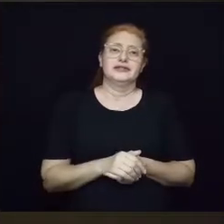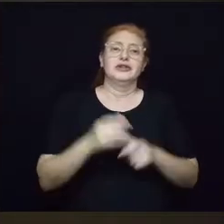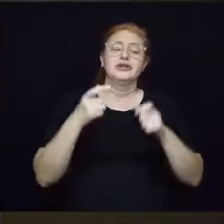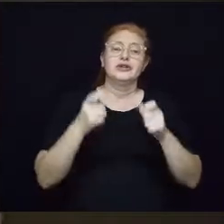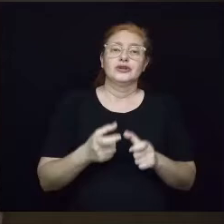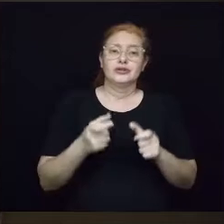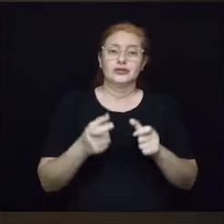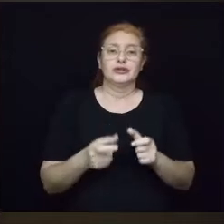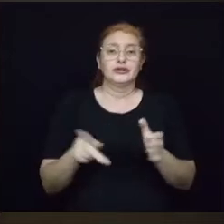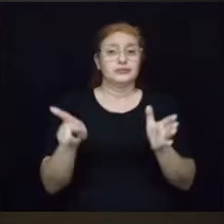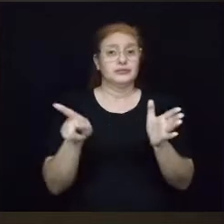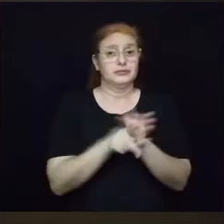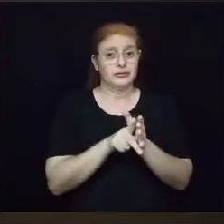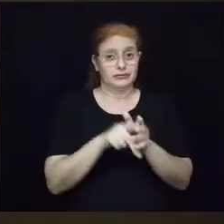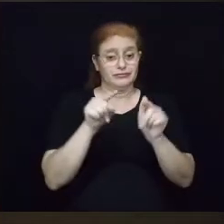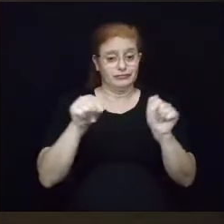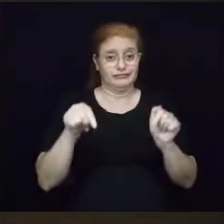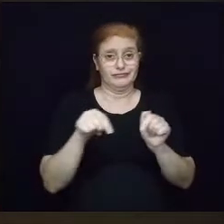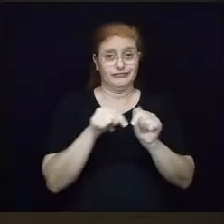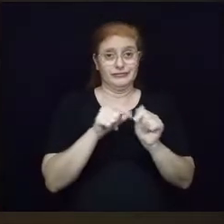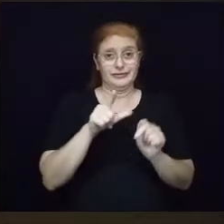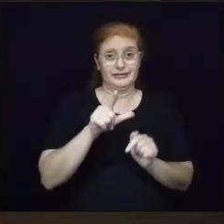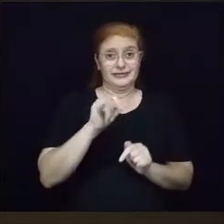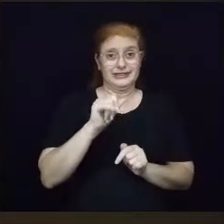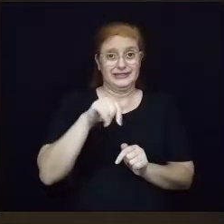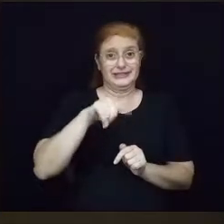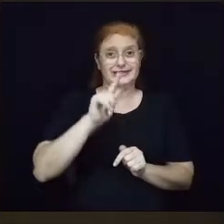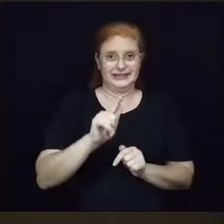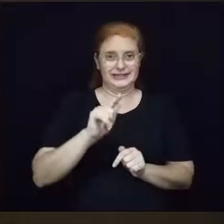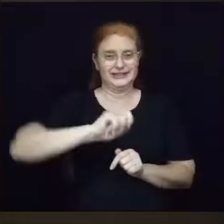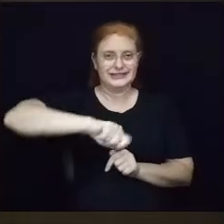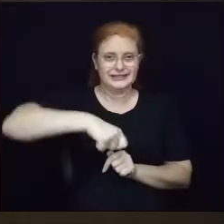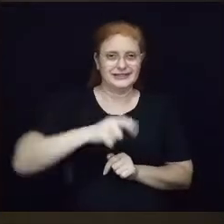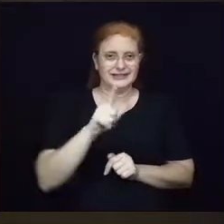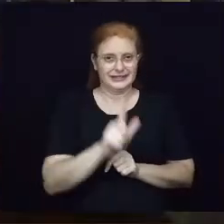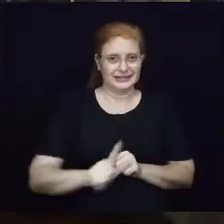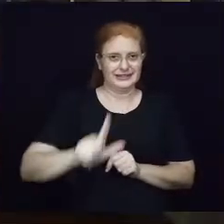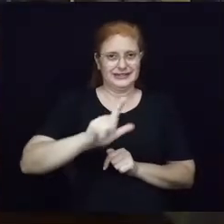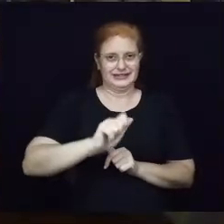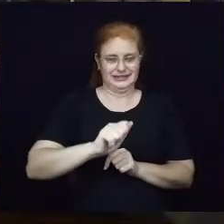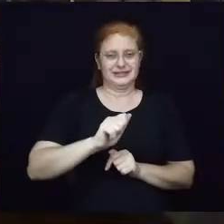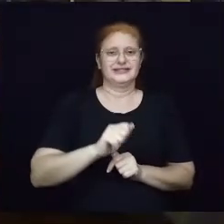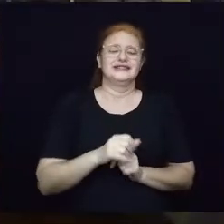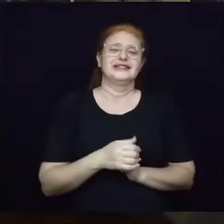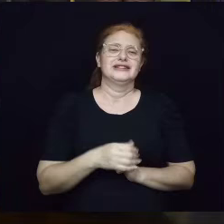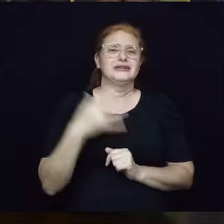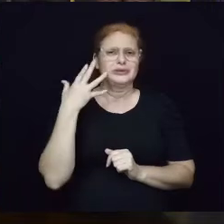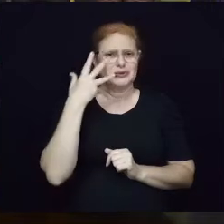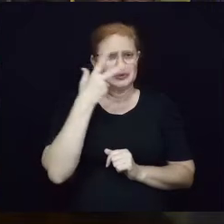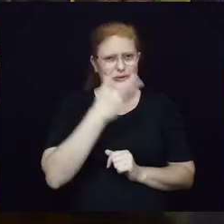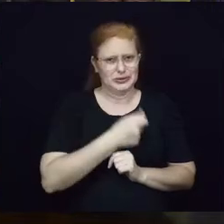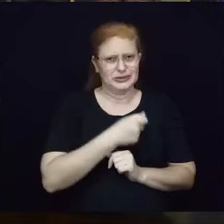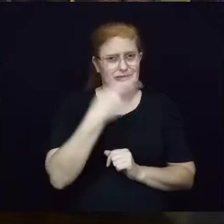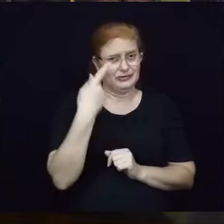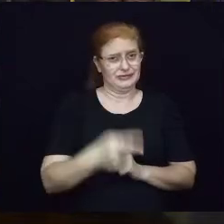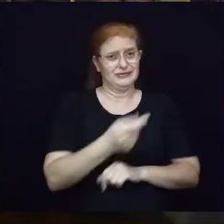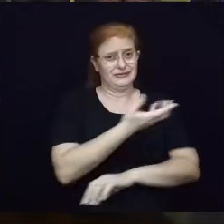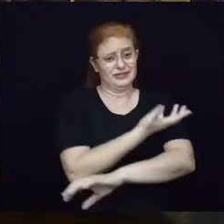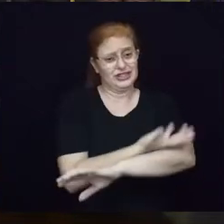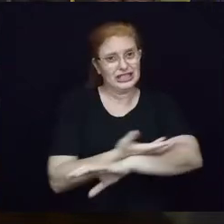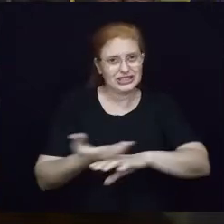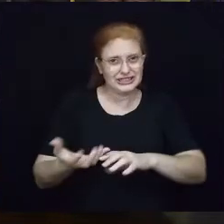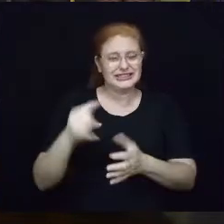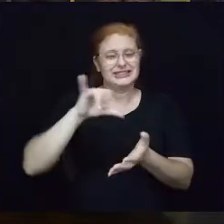de Eventos do Instituto Ling. Nós temos aqui um cenário bonito também, é possível ver o jardim do Centro